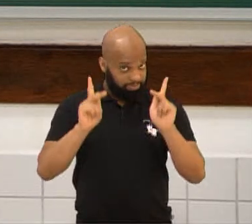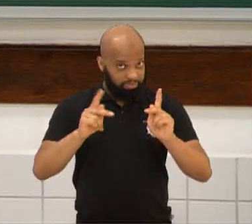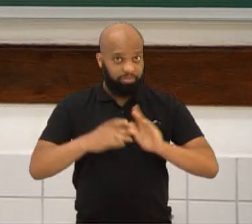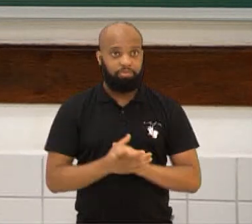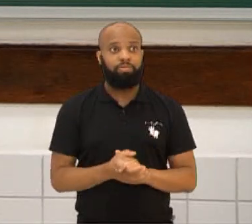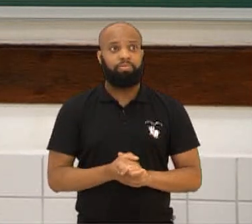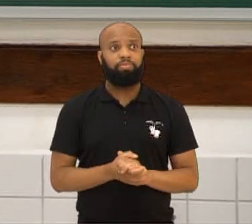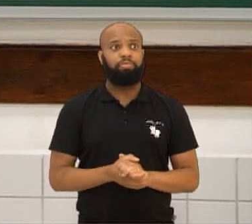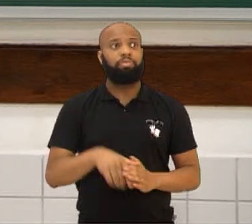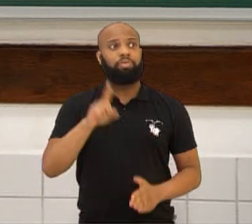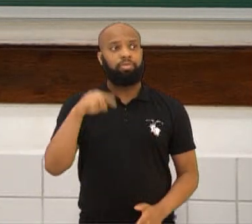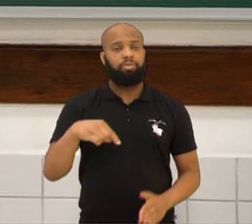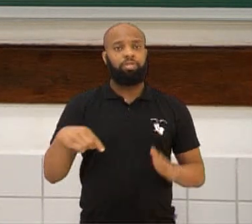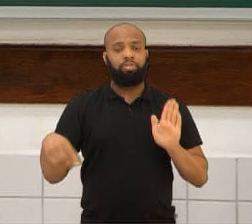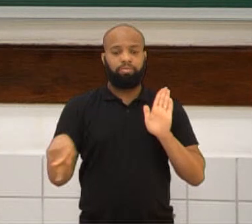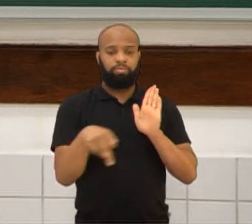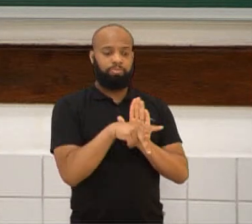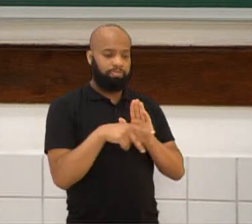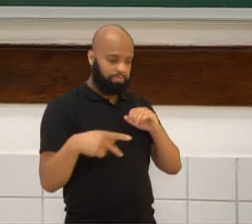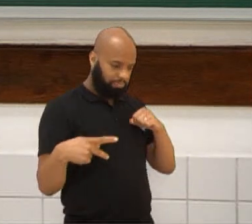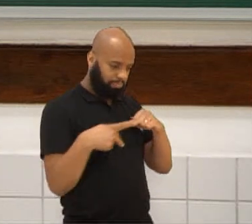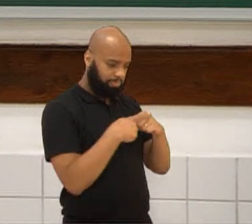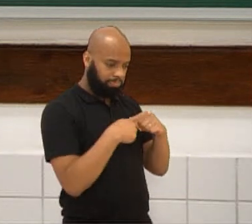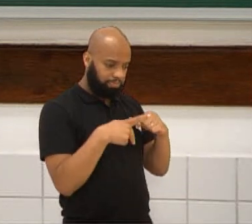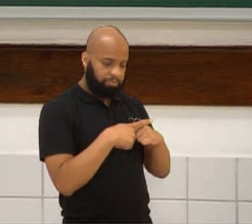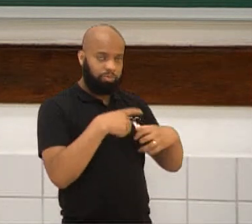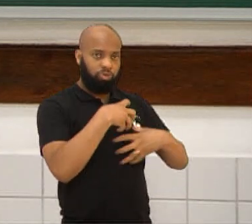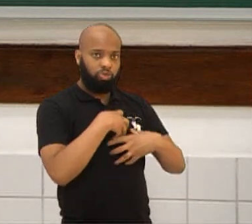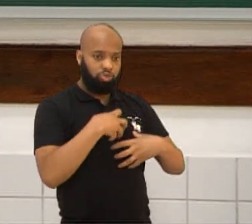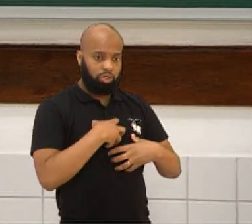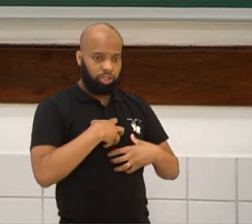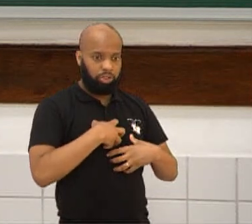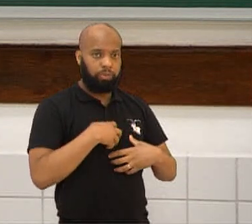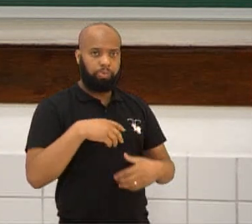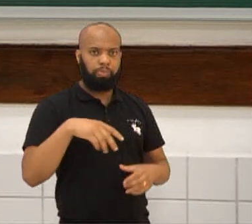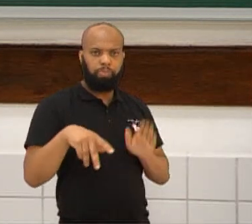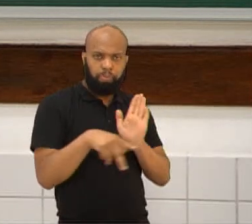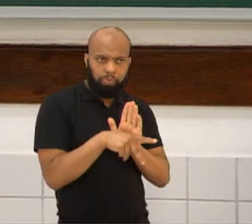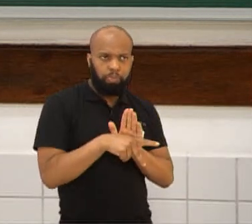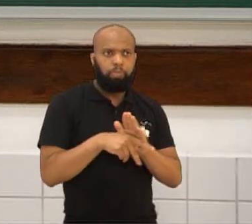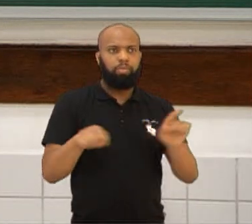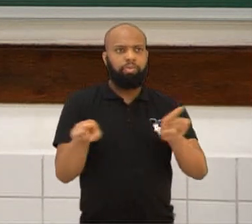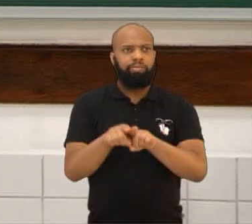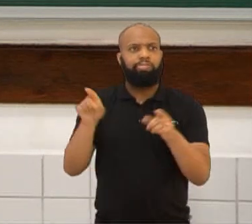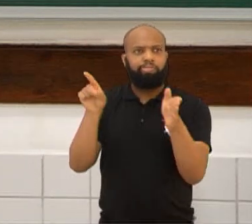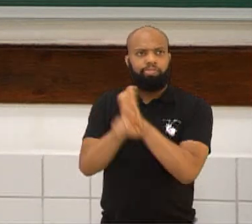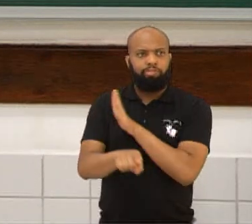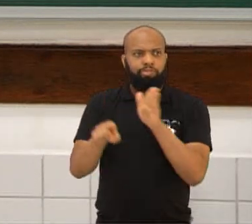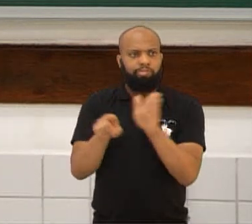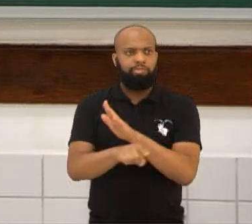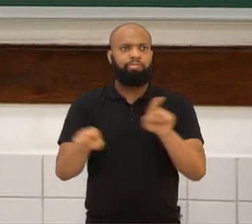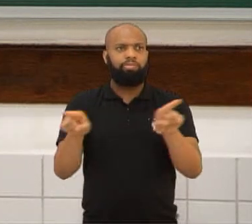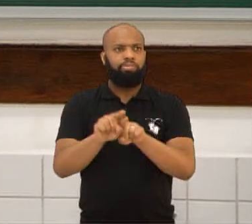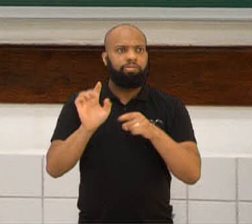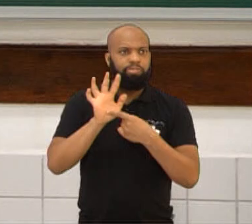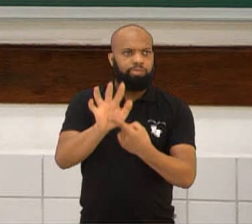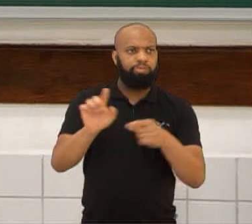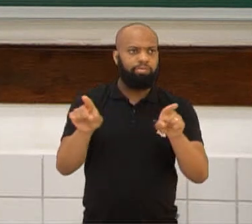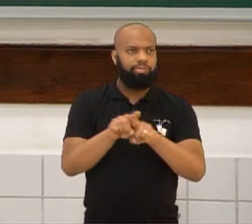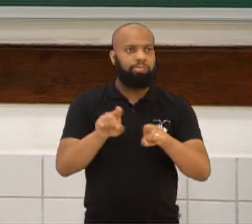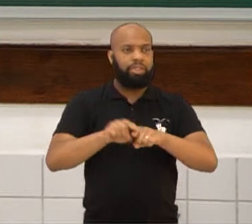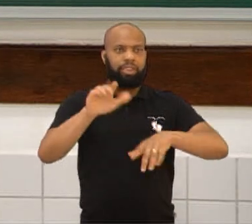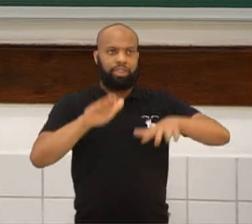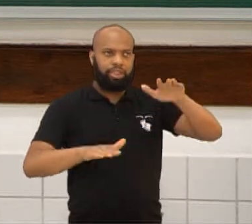ok? São pessoais, possessivos, demonstrativos, interrogativos, relativos e